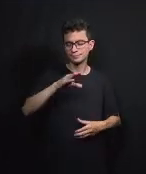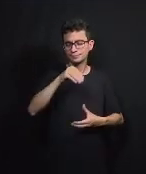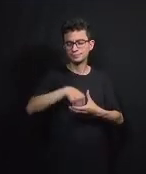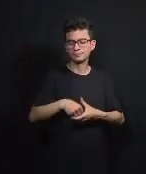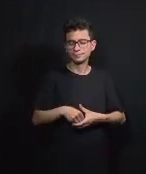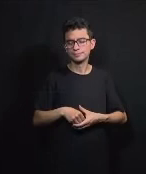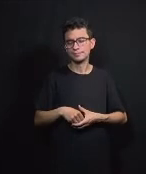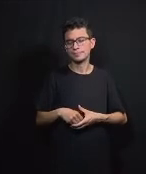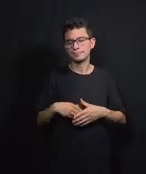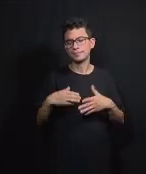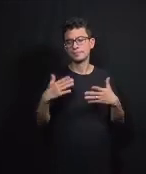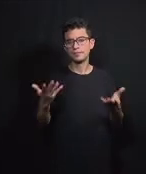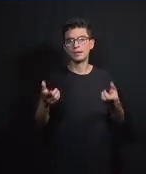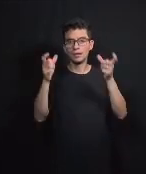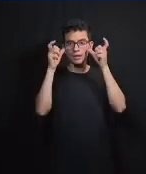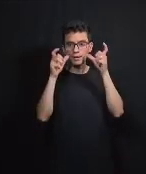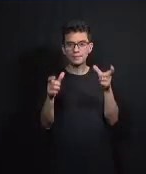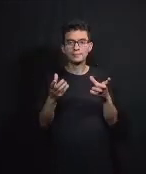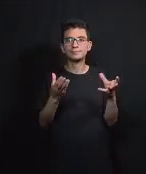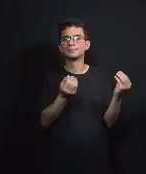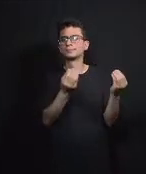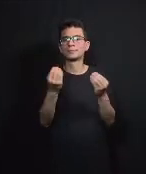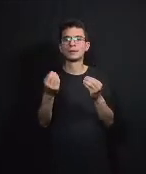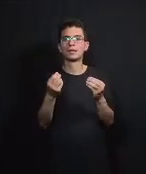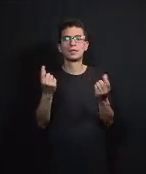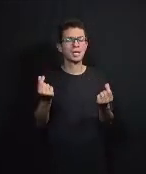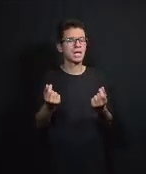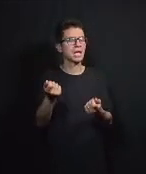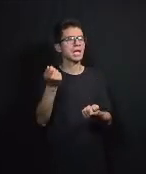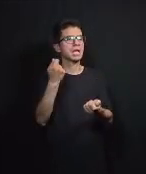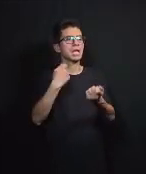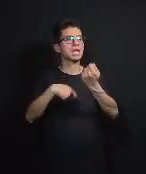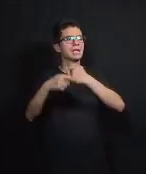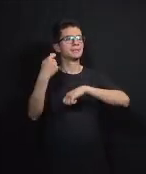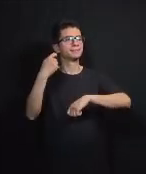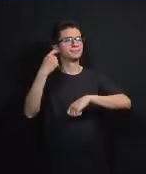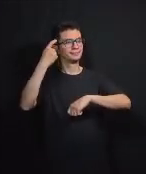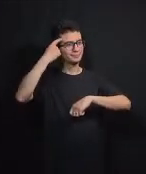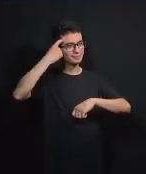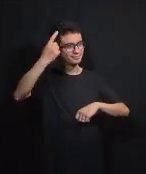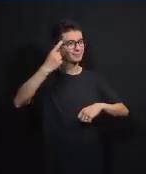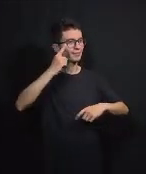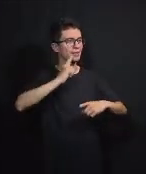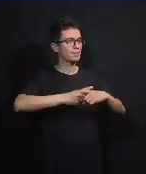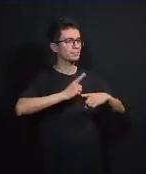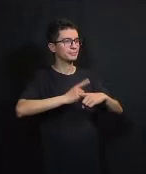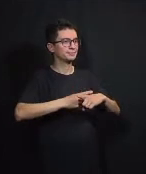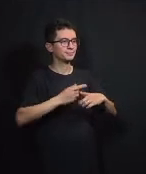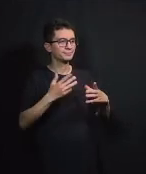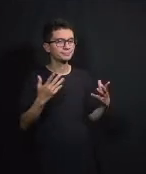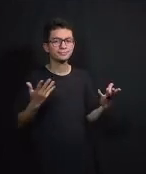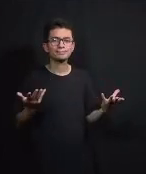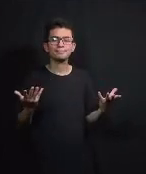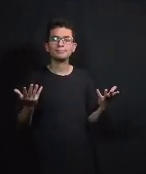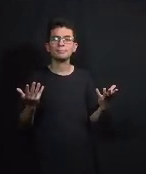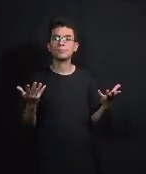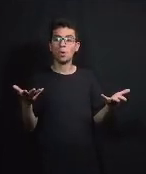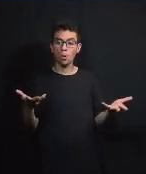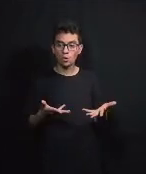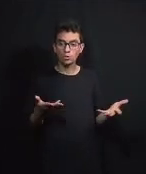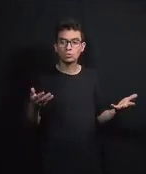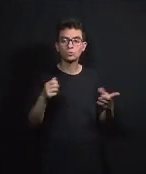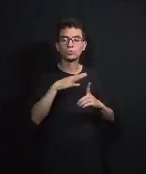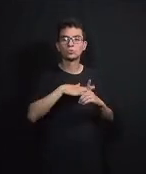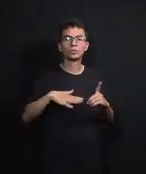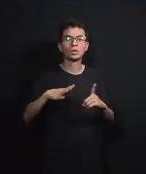que é tão, tão interessante, tão, tão rica, obviamente não no sentido material, né? Essa sociedade brasileira